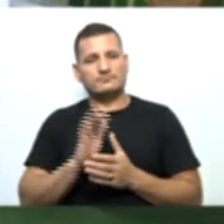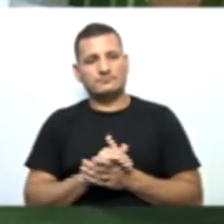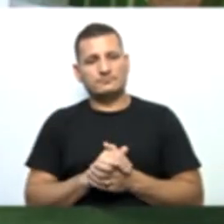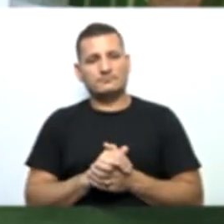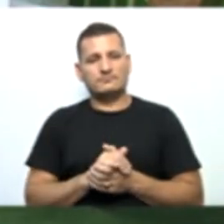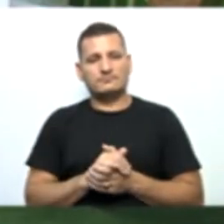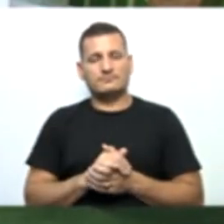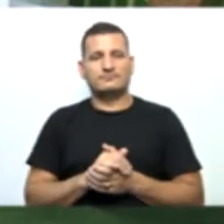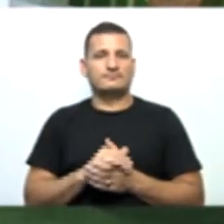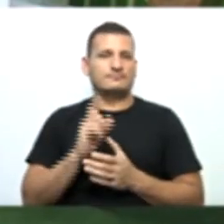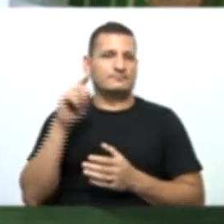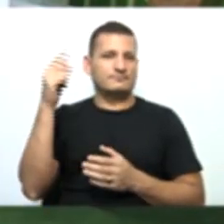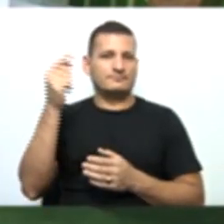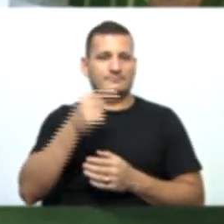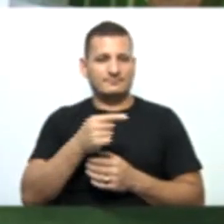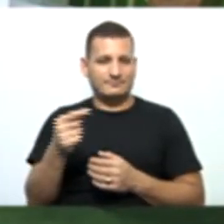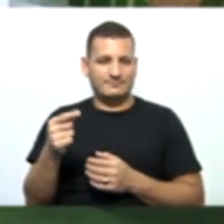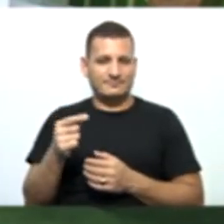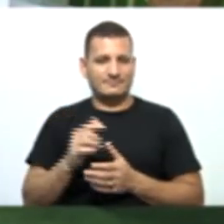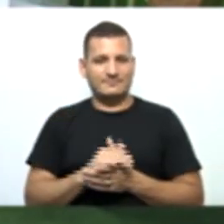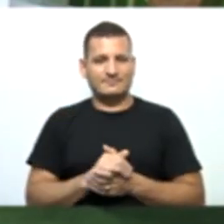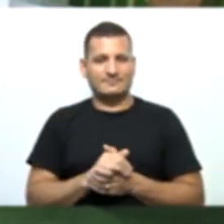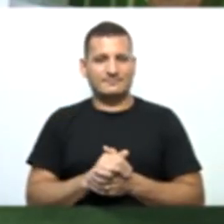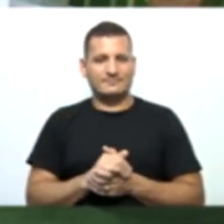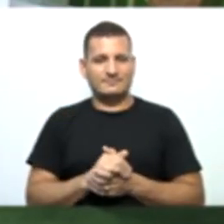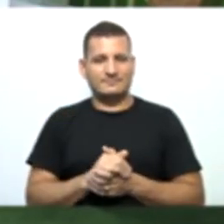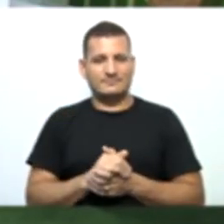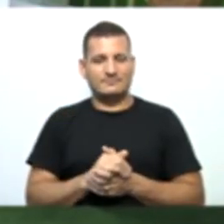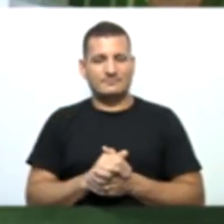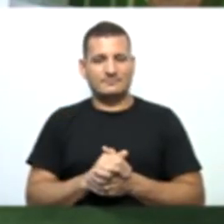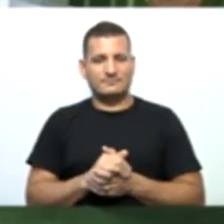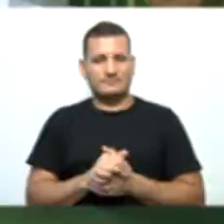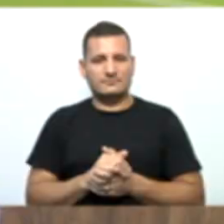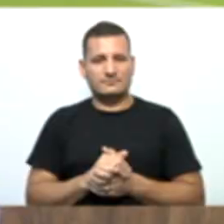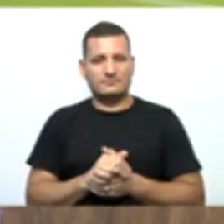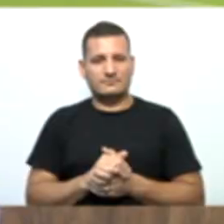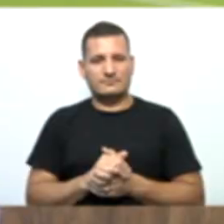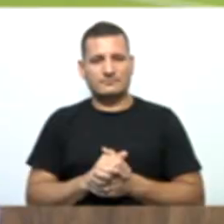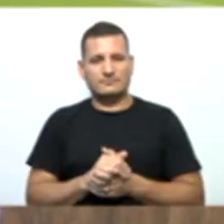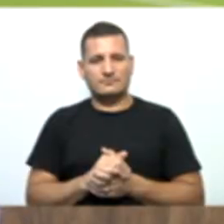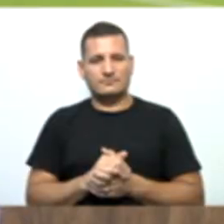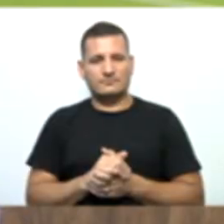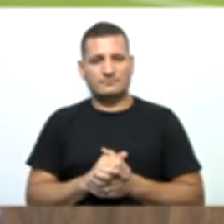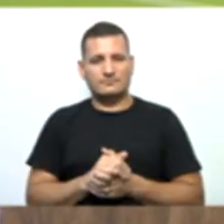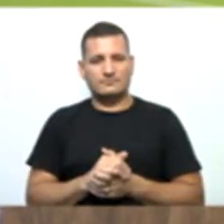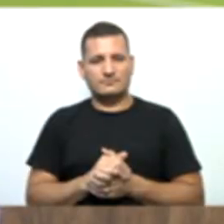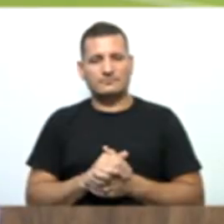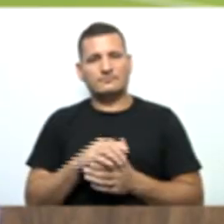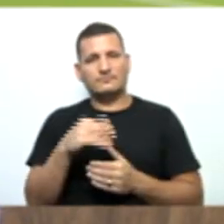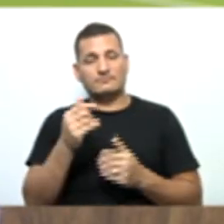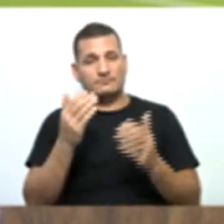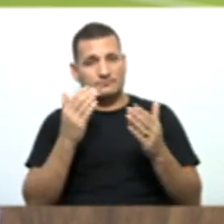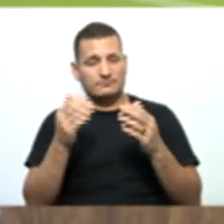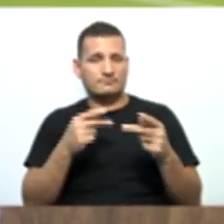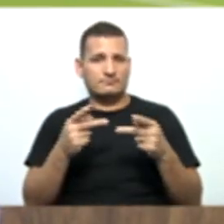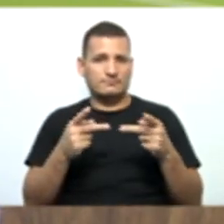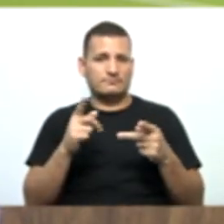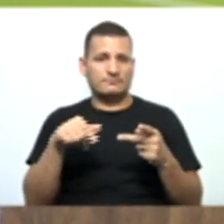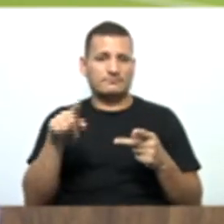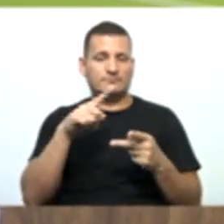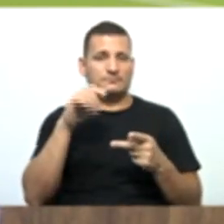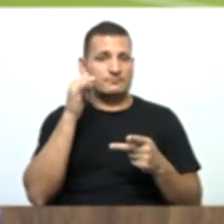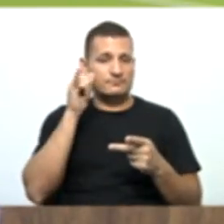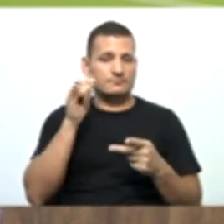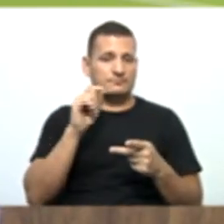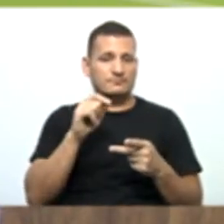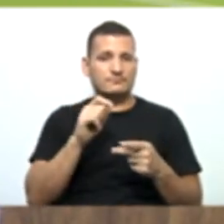Então, semana que vem nós estamos aqui de novo, né? Nós estamos aqui de novo, né? E justamente essa parte aí do análise do projeto é para vocês evitarem de